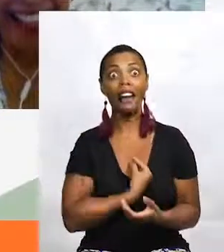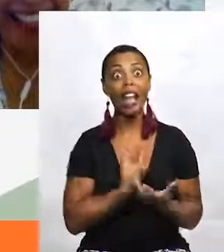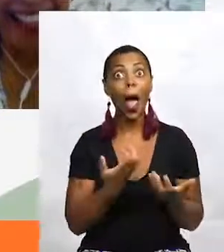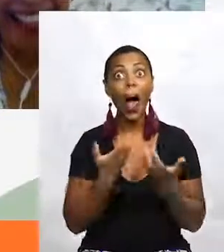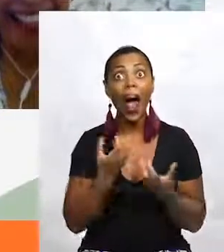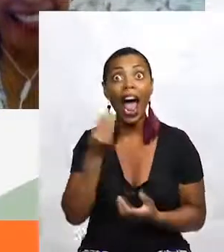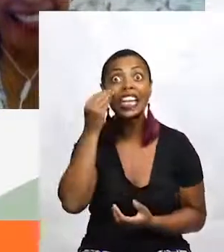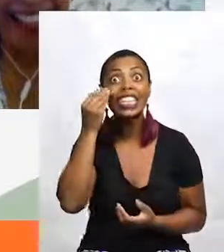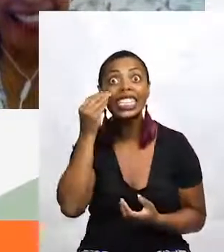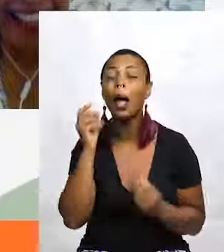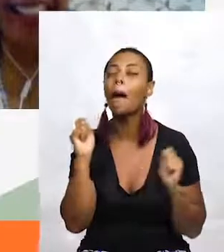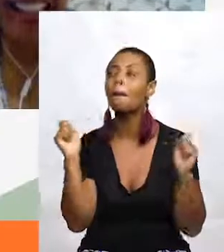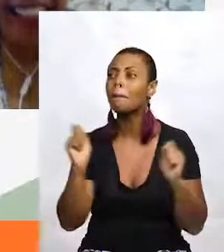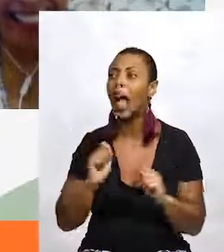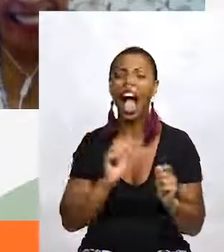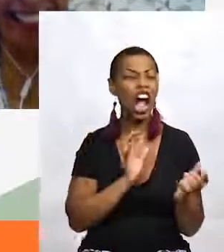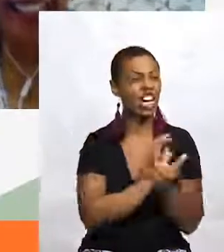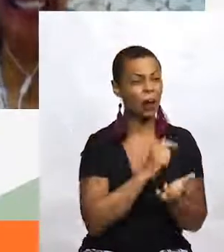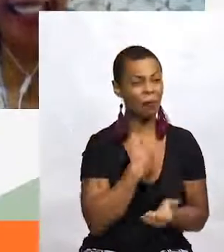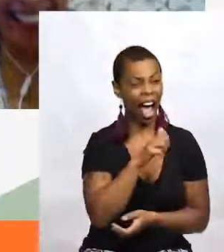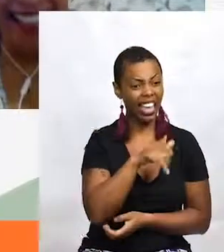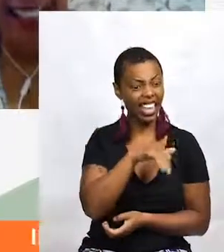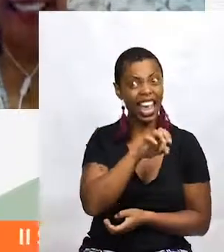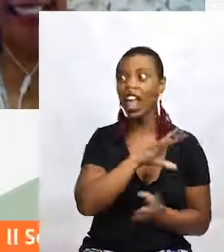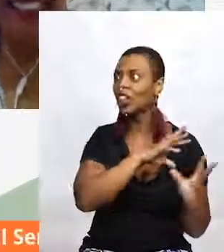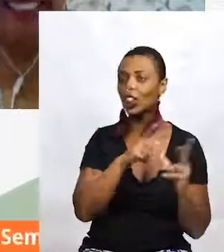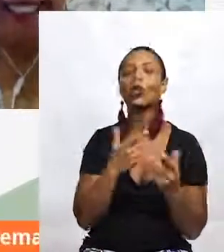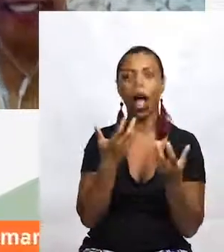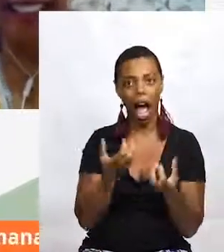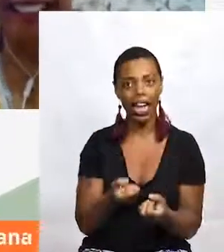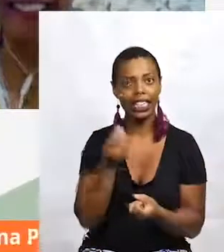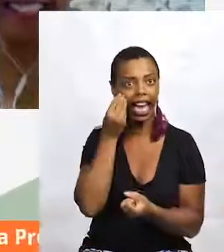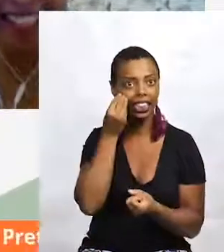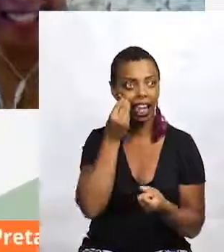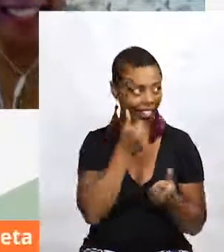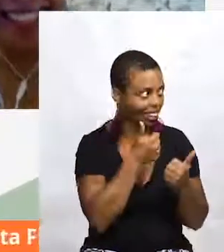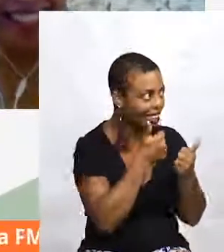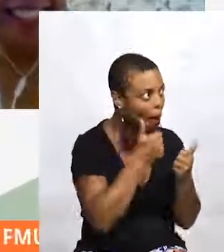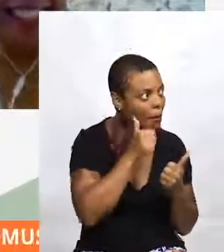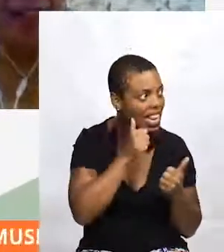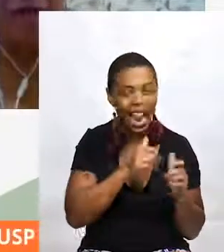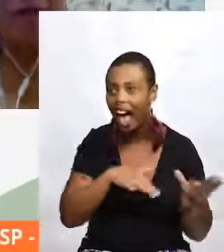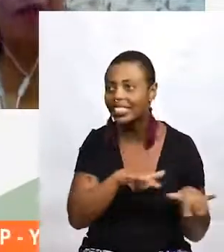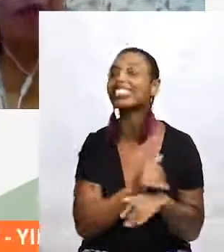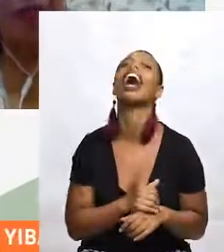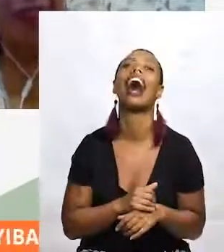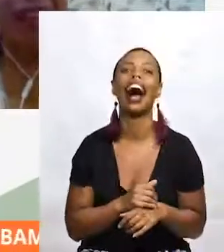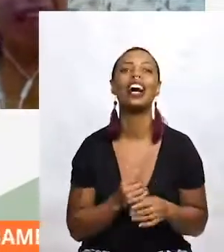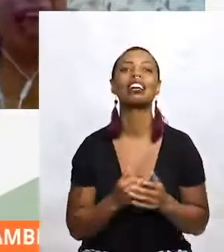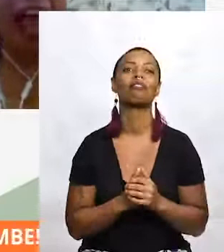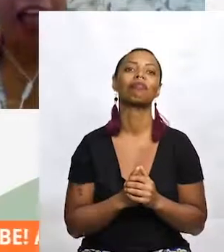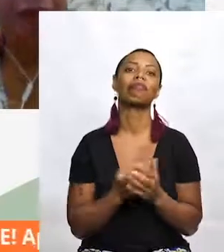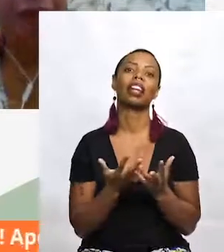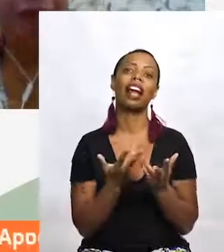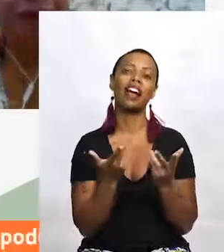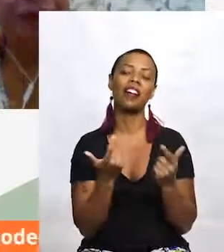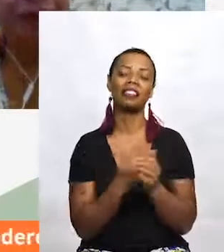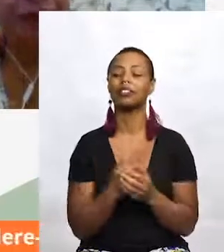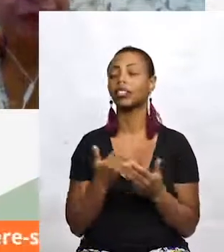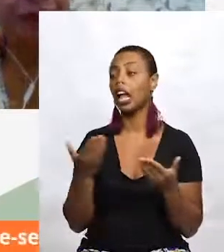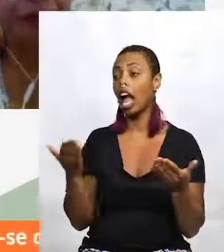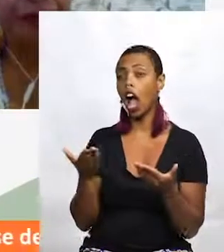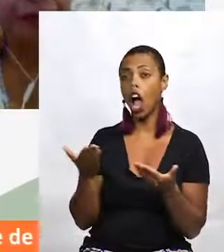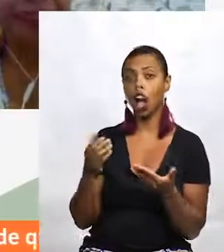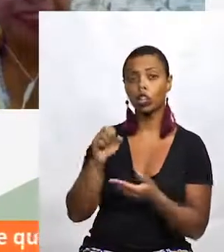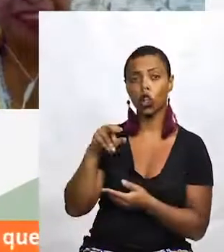me colocar o núcleo inteiro aí no teste, a gente aceita, né, meninas? Maravilha! Agora, Sônia, eu vou convidar